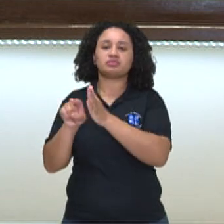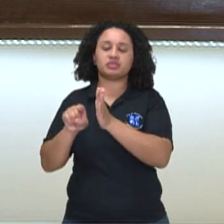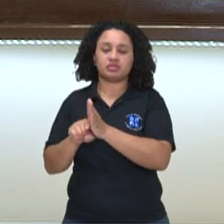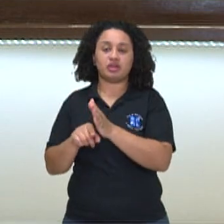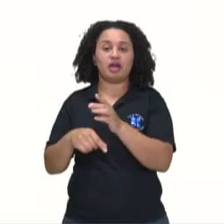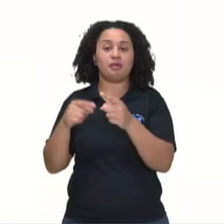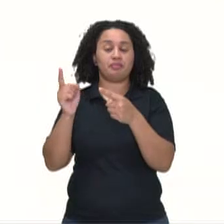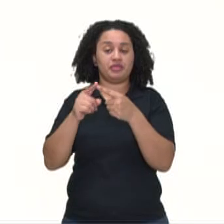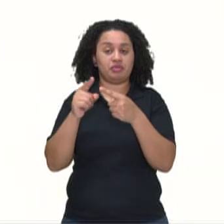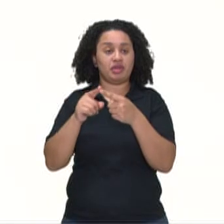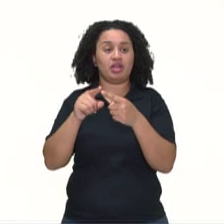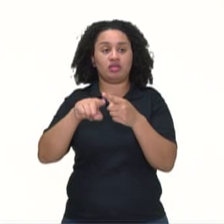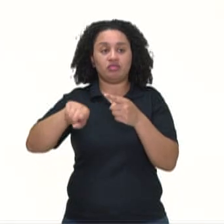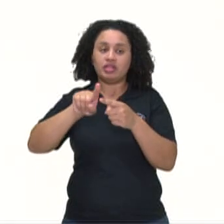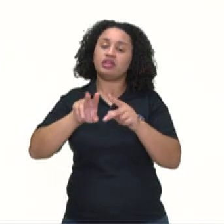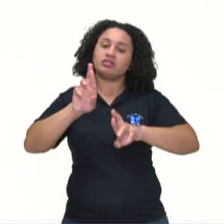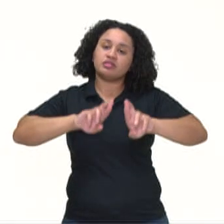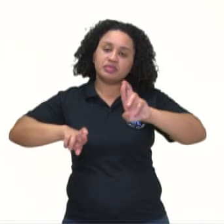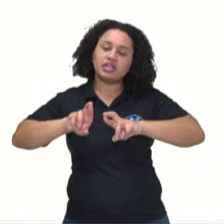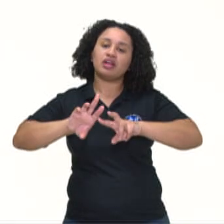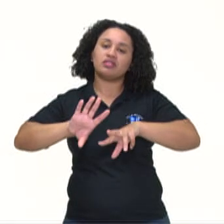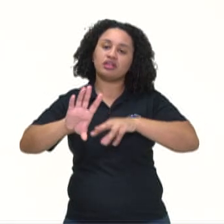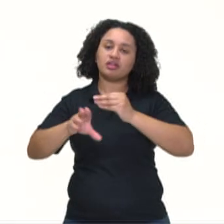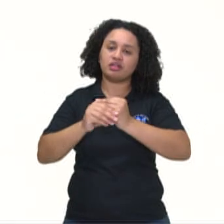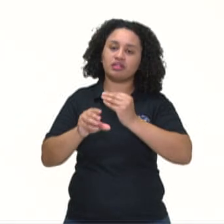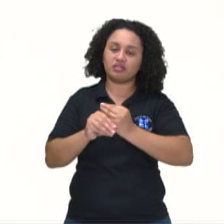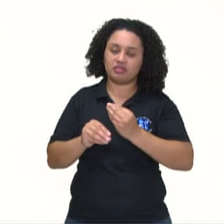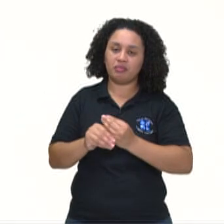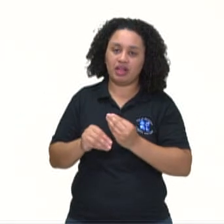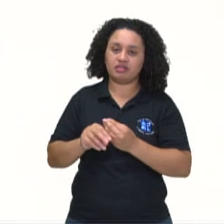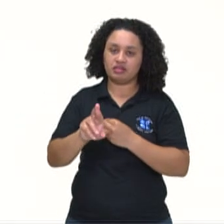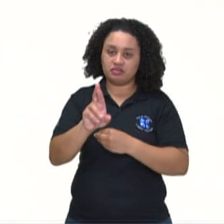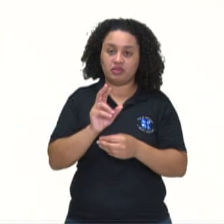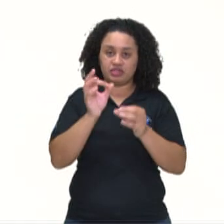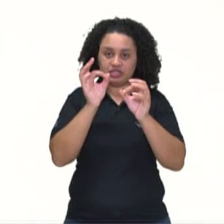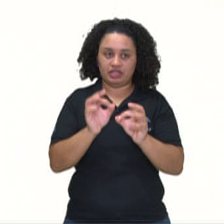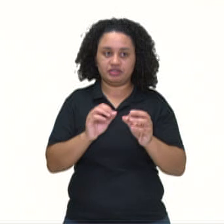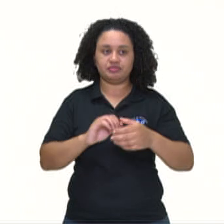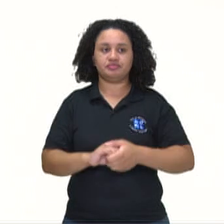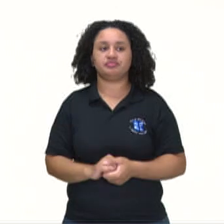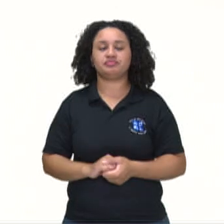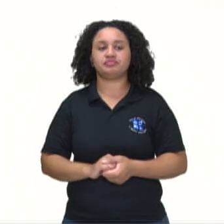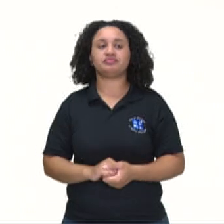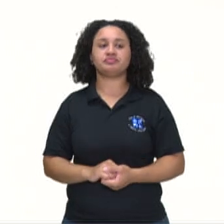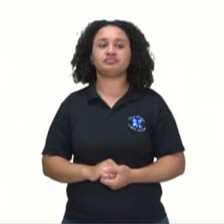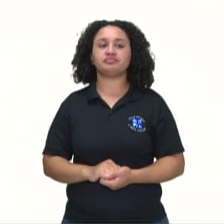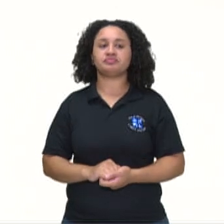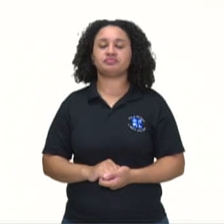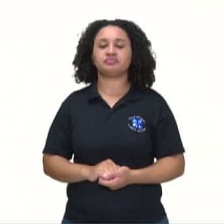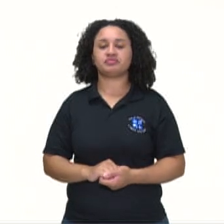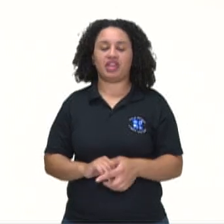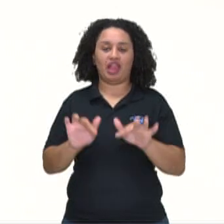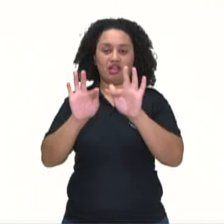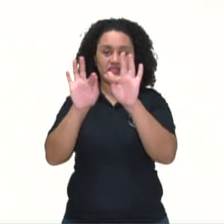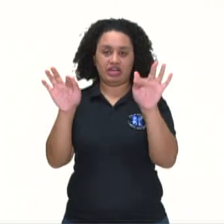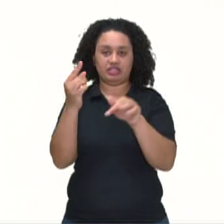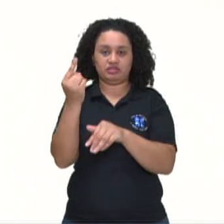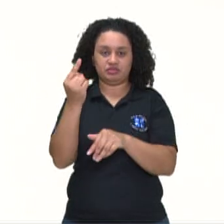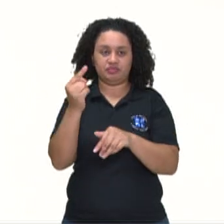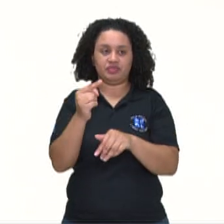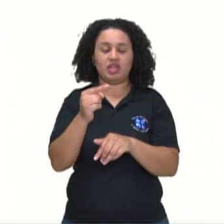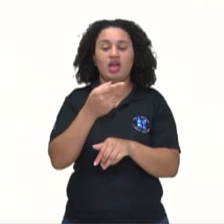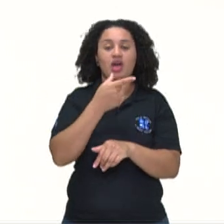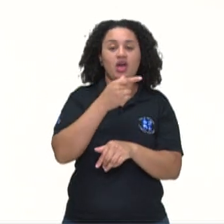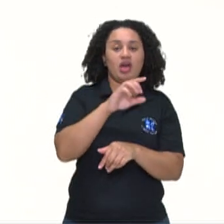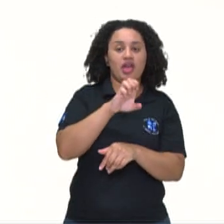vocês observem e completem com a auxiliar correta. Ernesto and Pedro work with us. Ernesto e